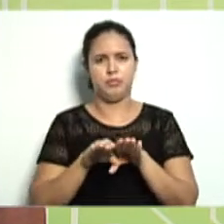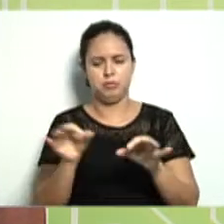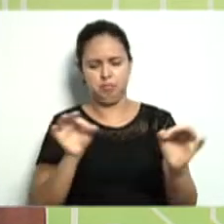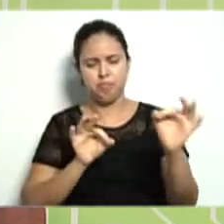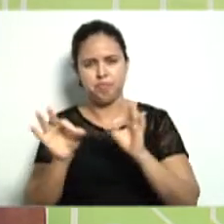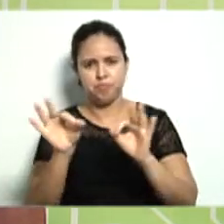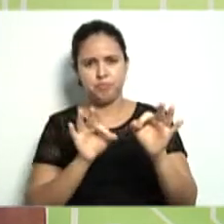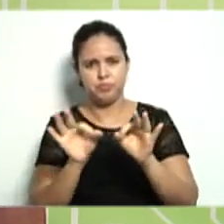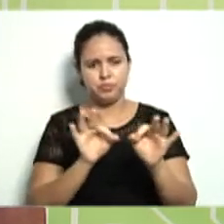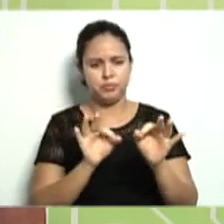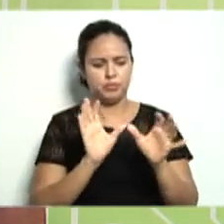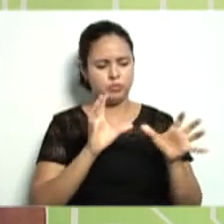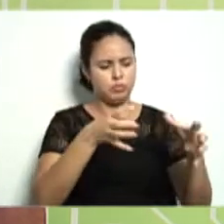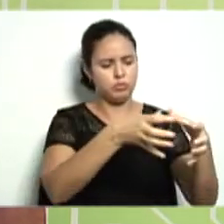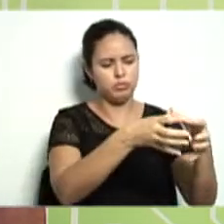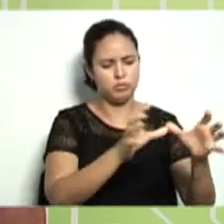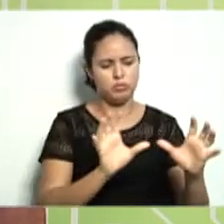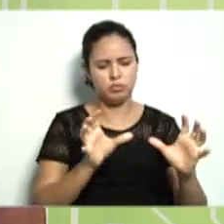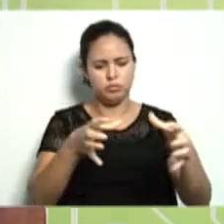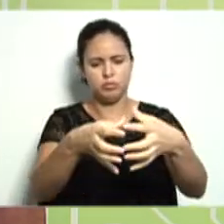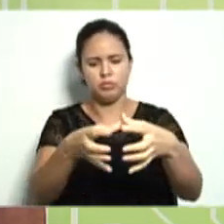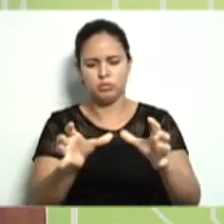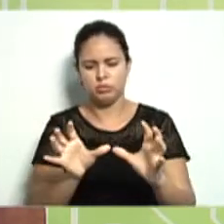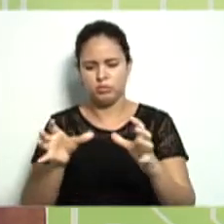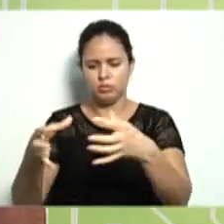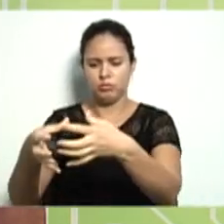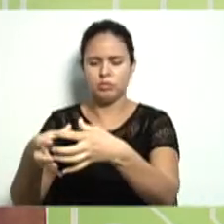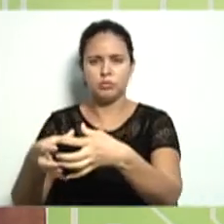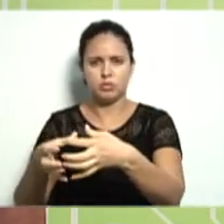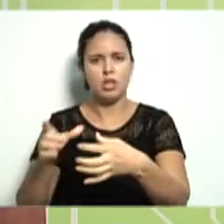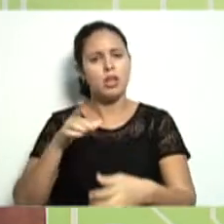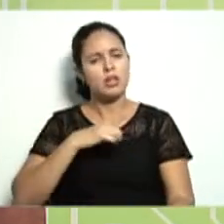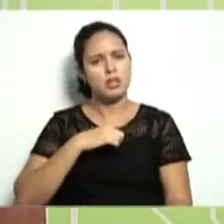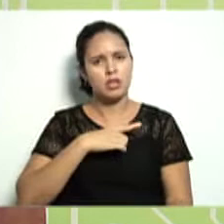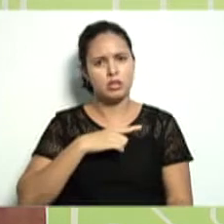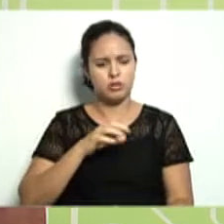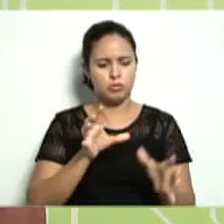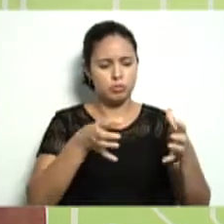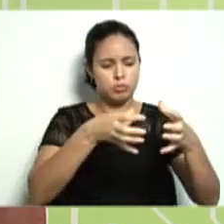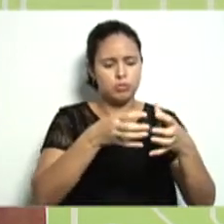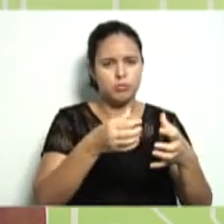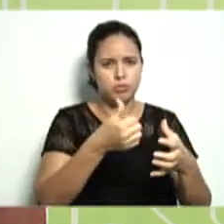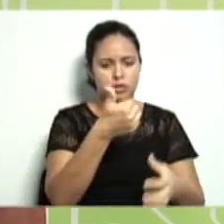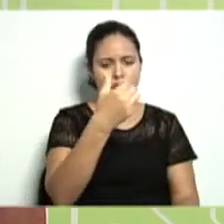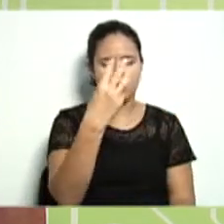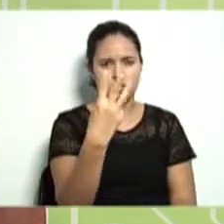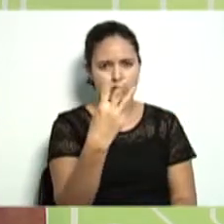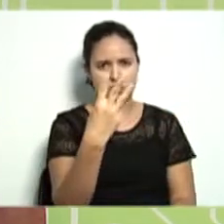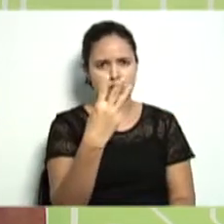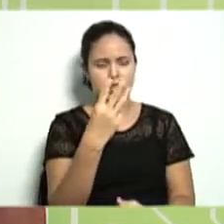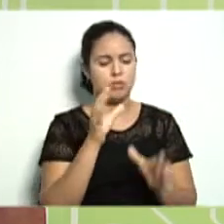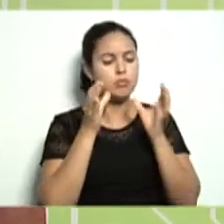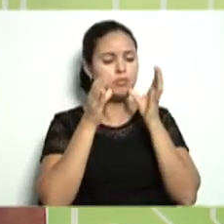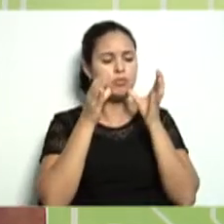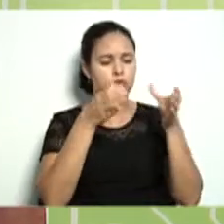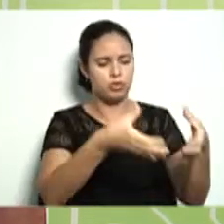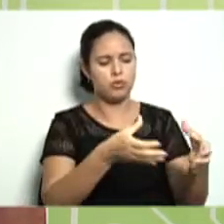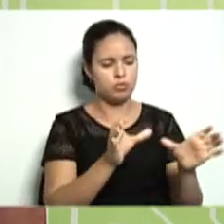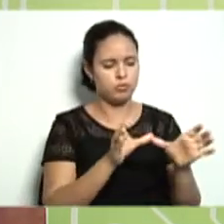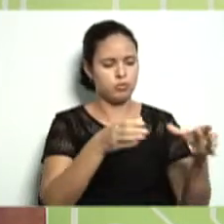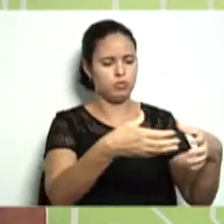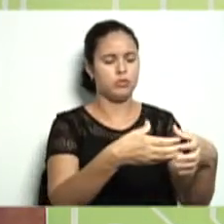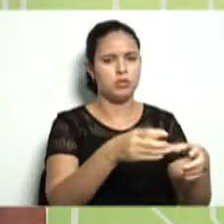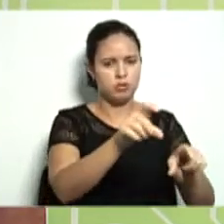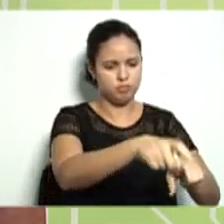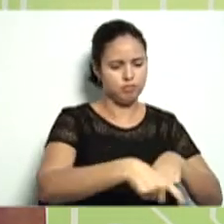organizados entre ramos o cooperativismo. Nós temos os 13 ramos, porque quem é do ramo agropecuário vai se unir com pessoas do